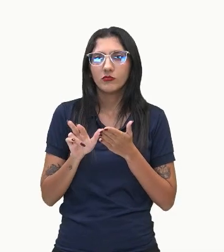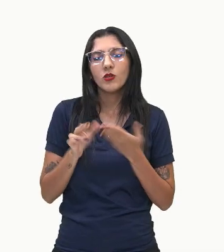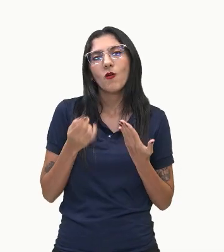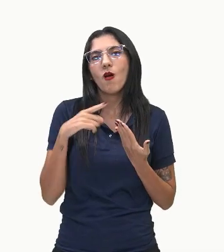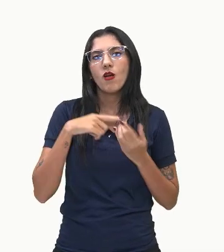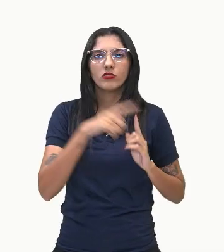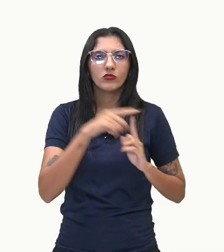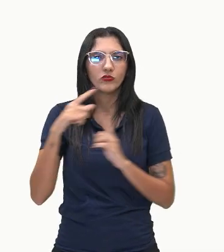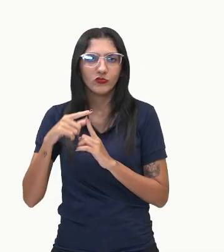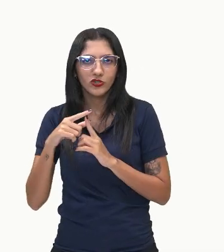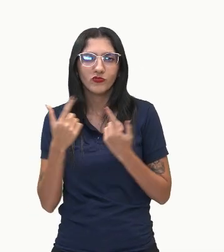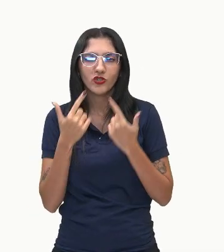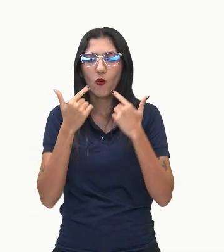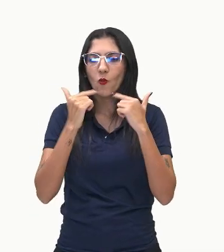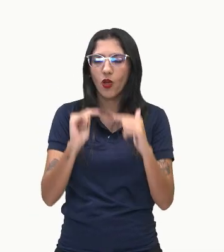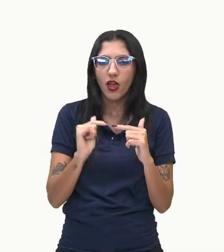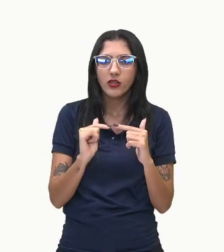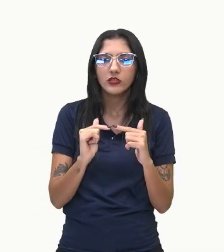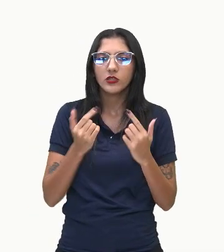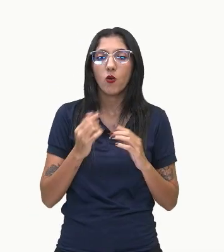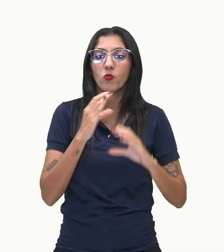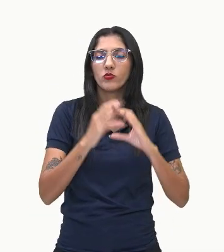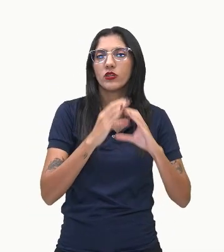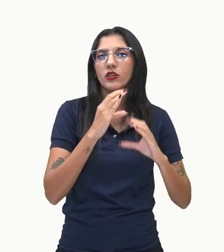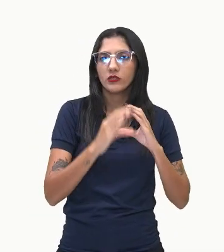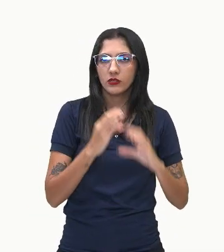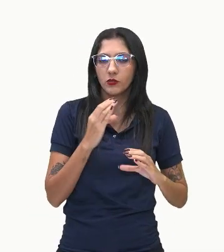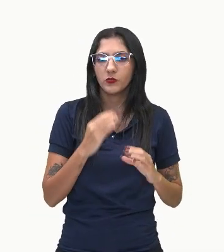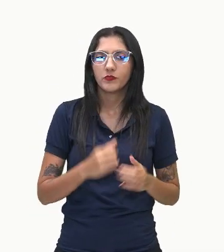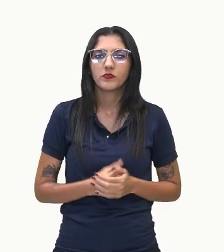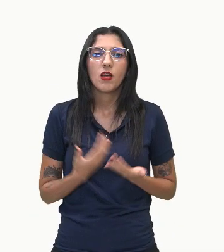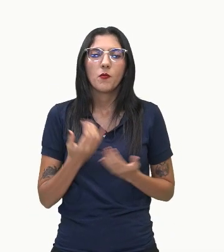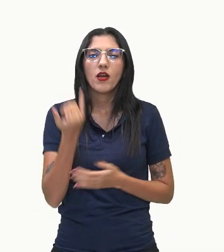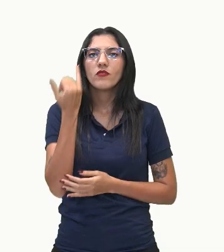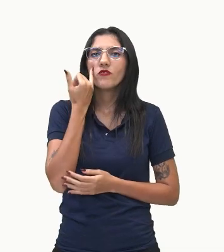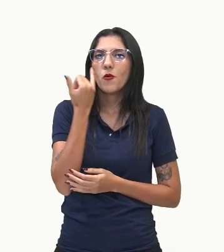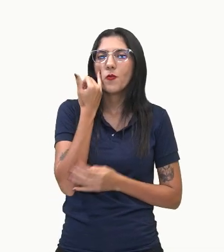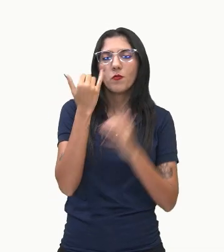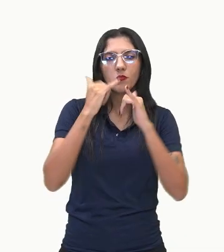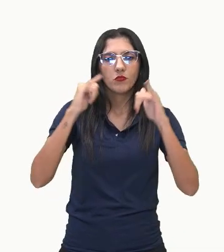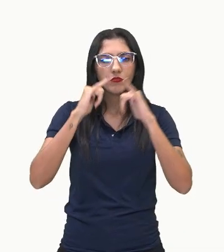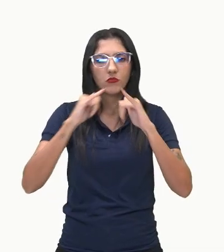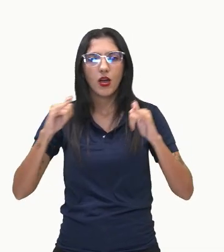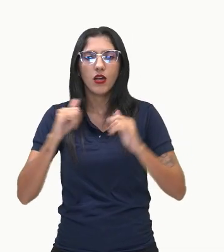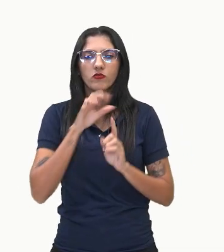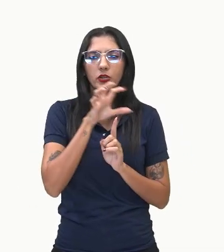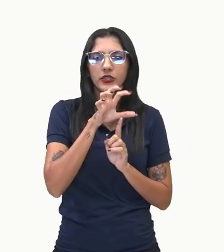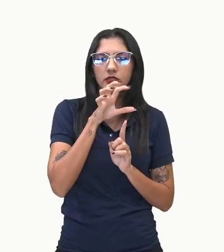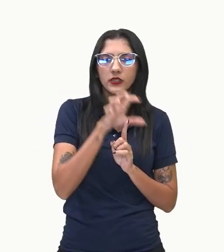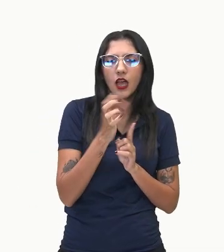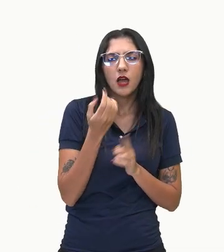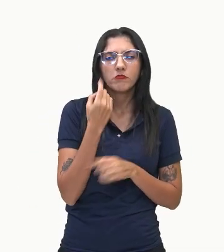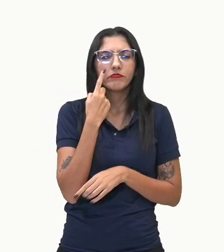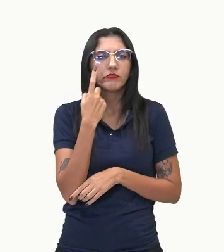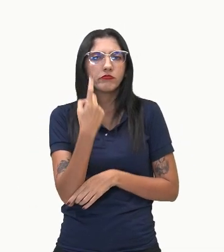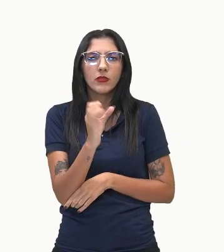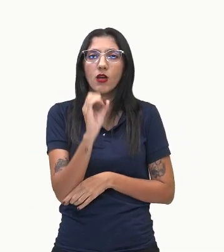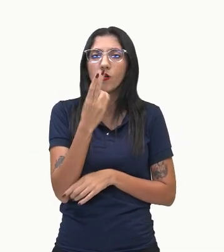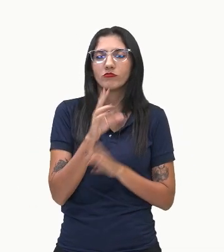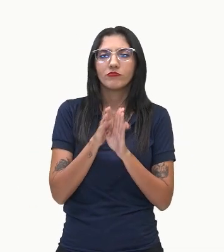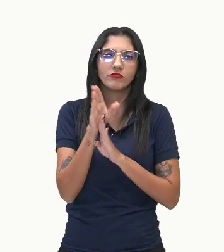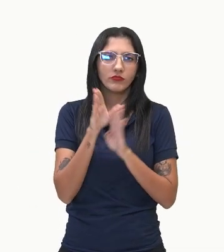desses tipos de comunicação, para informar, para persuadir, entreter ou